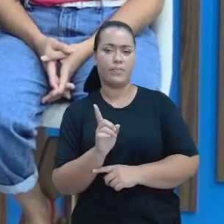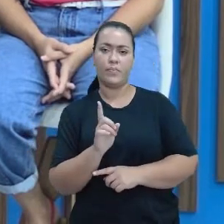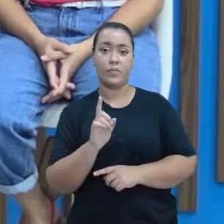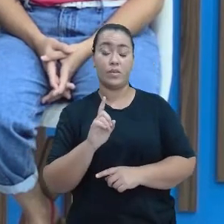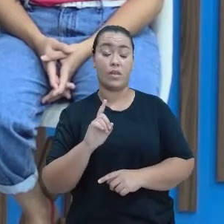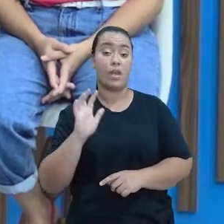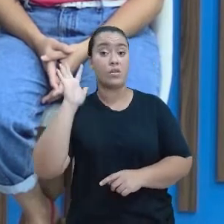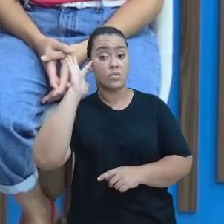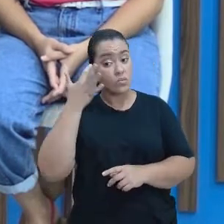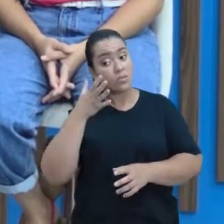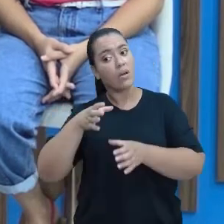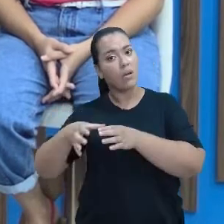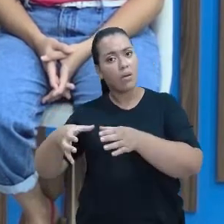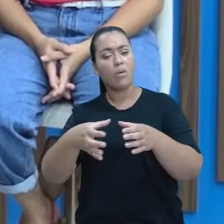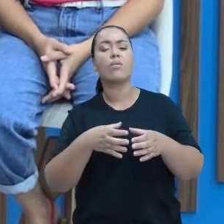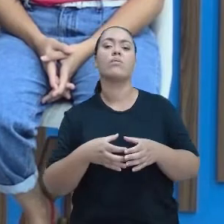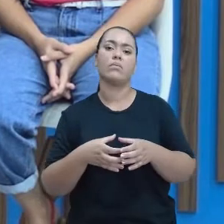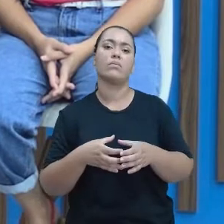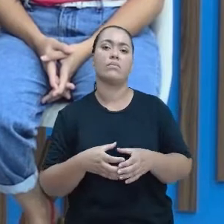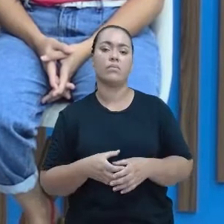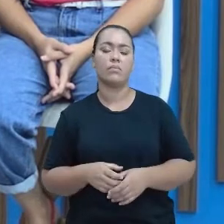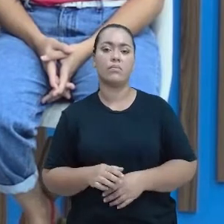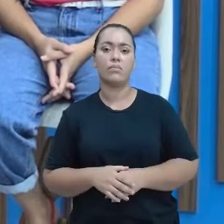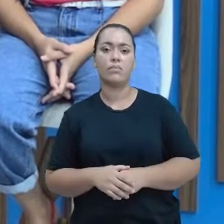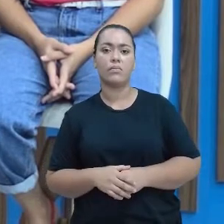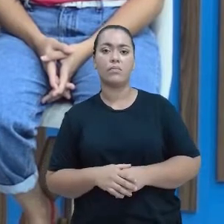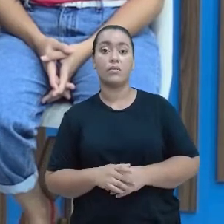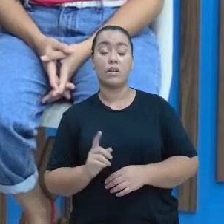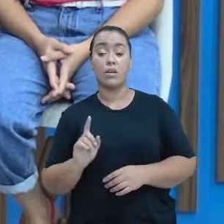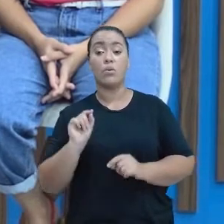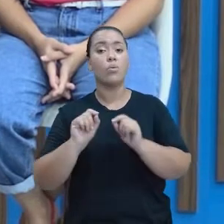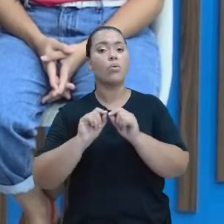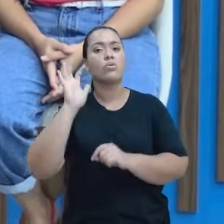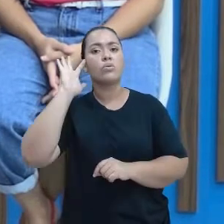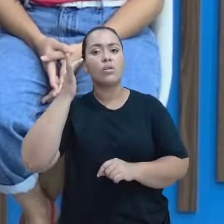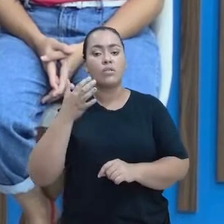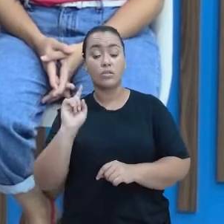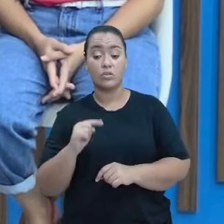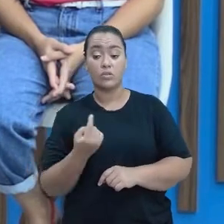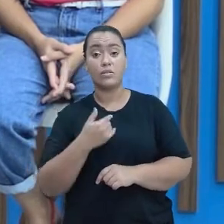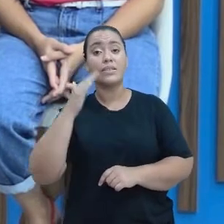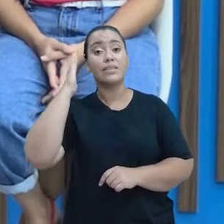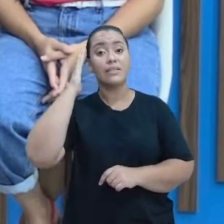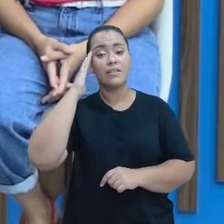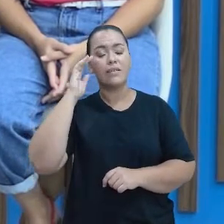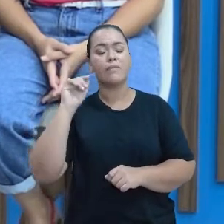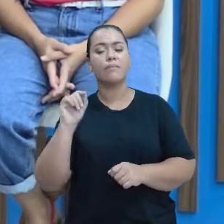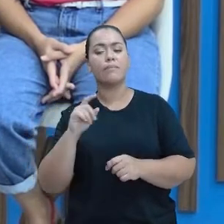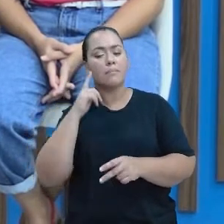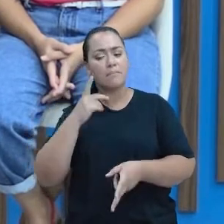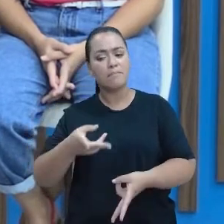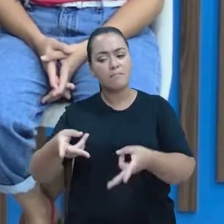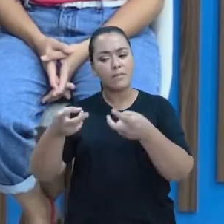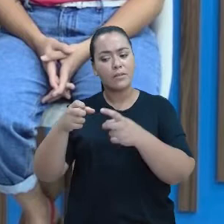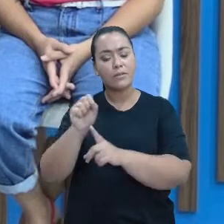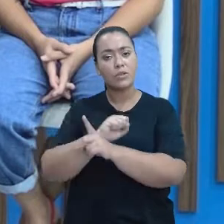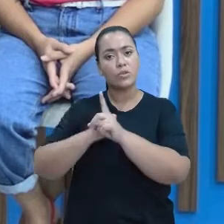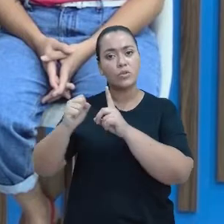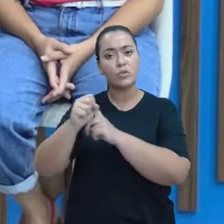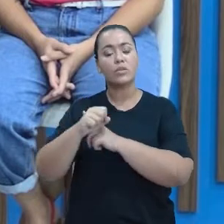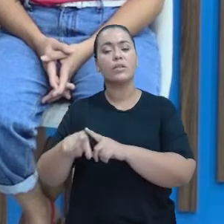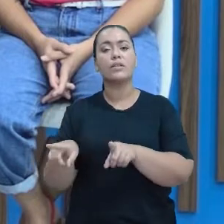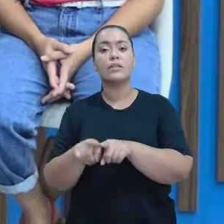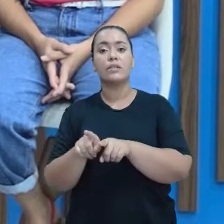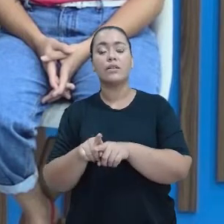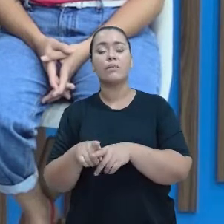solução é coletiva. A solução é nós entendermos e fazermos a leitura da nossa sociedade, da